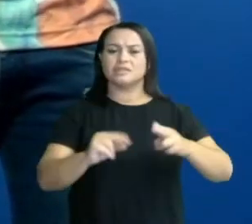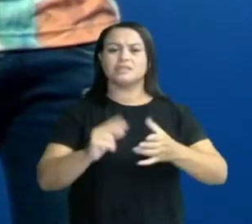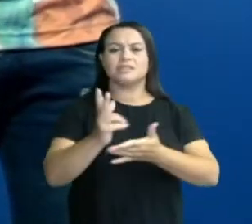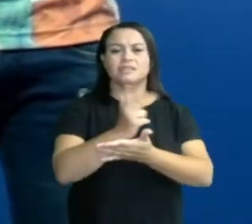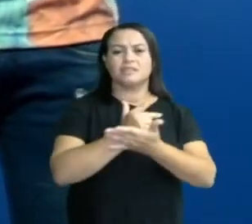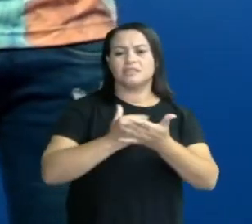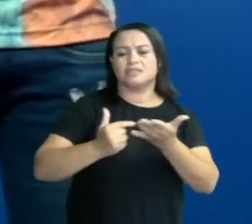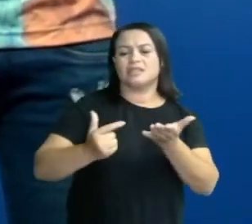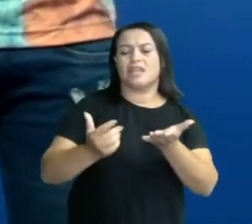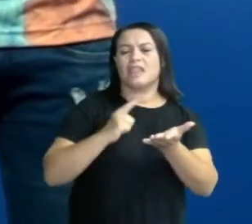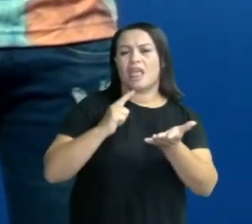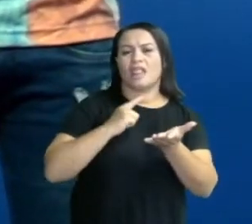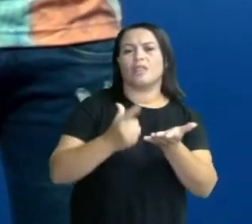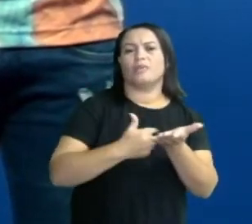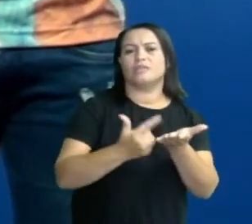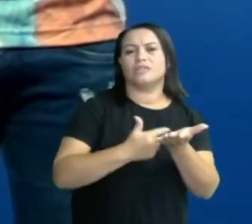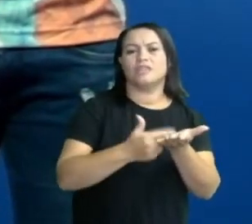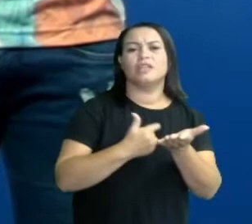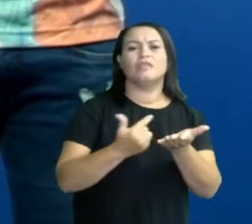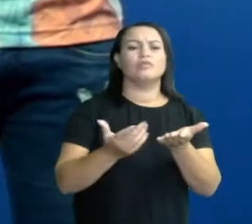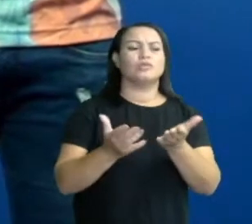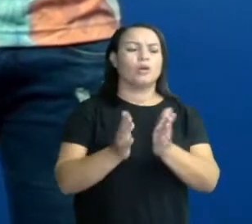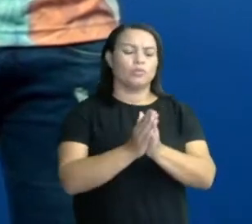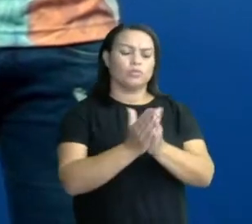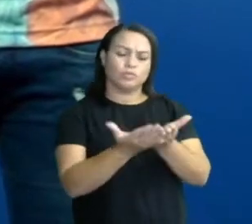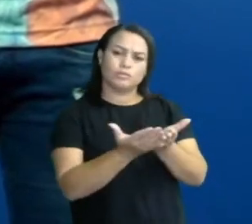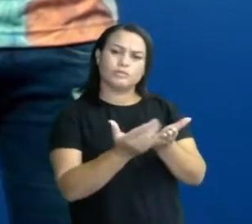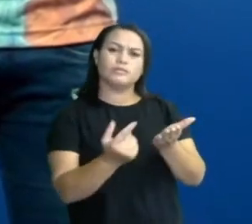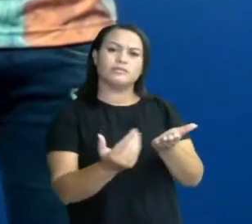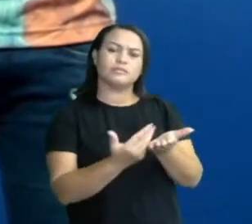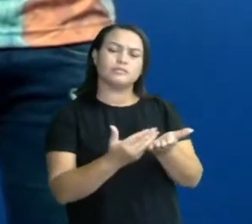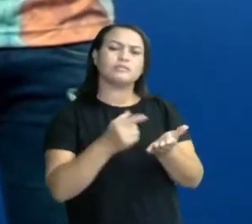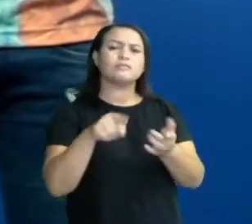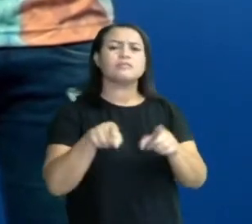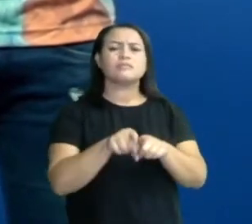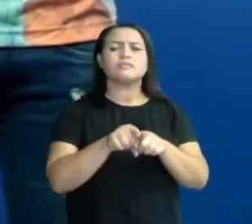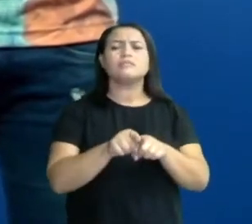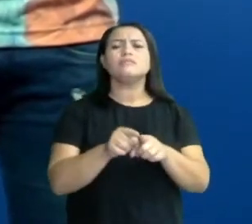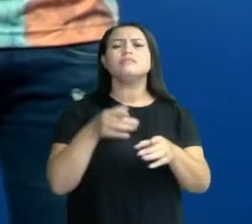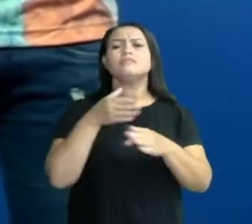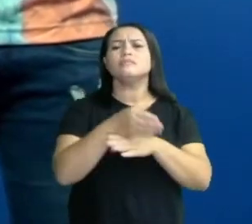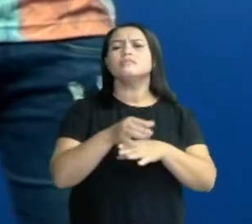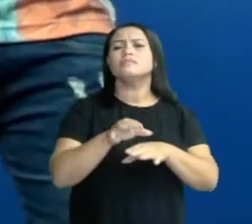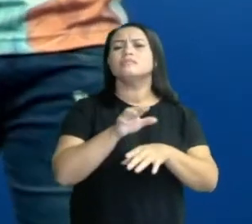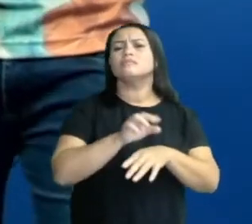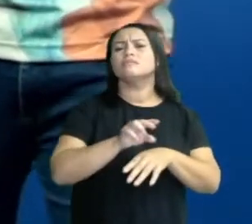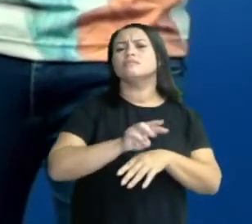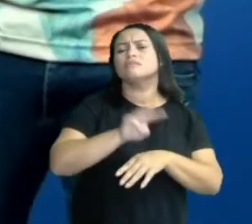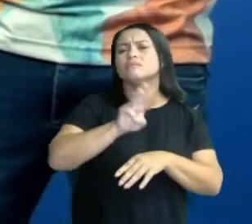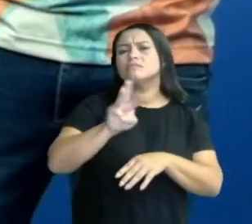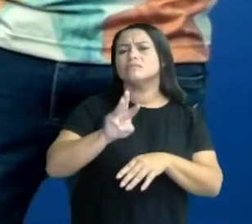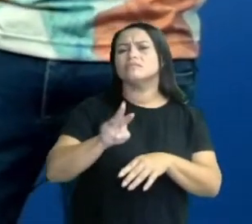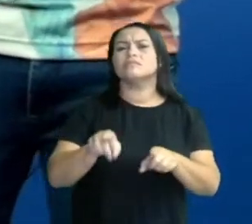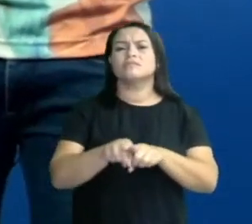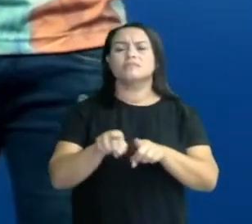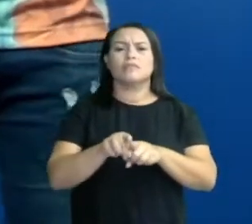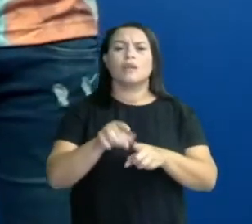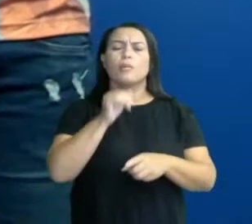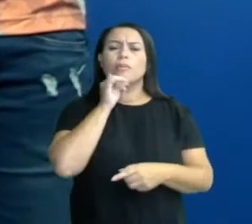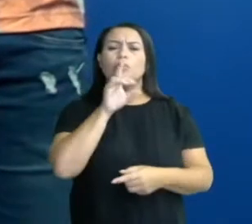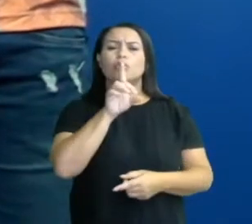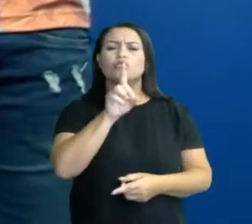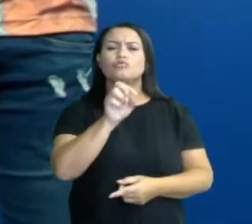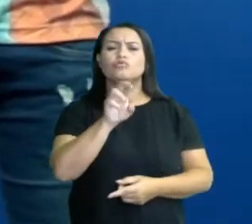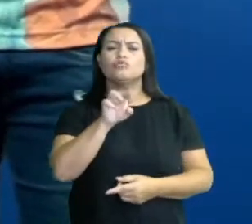nos livros, né, principalmente nos manuais, onde você pode acessar informações, né, diversas. Os drones é